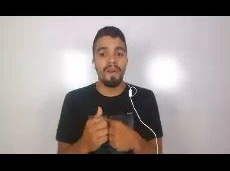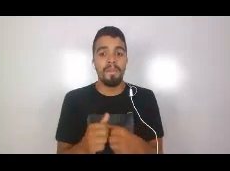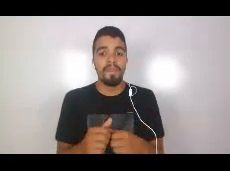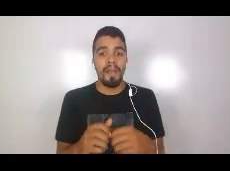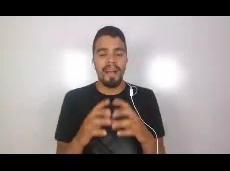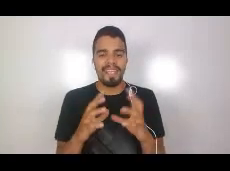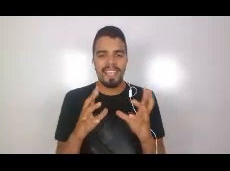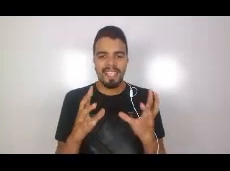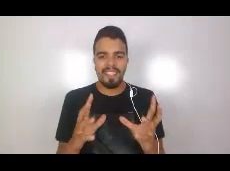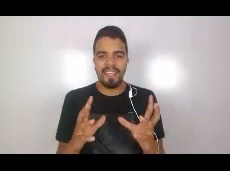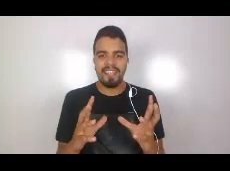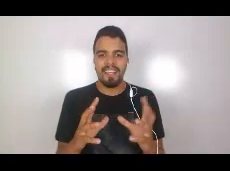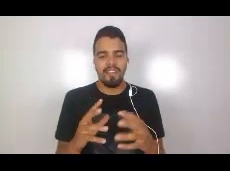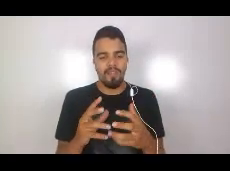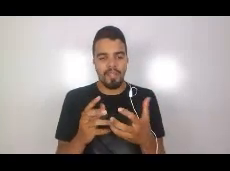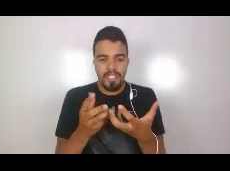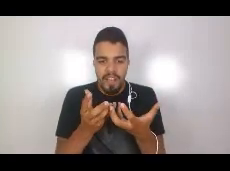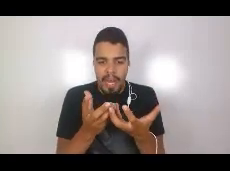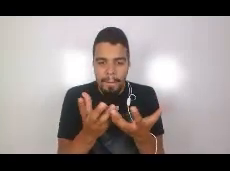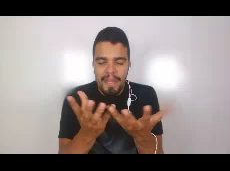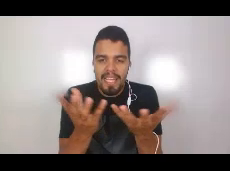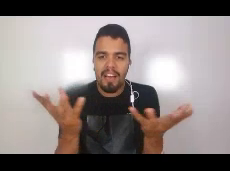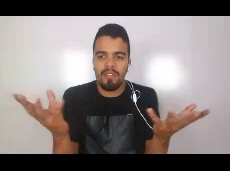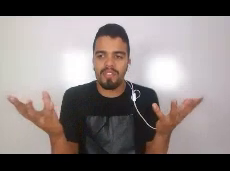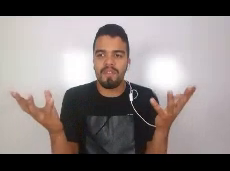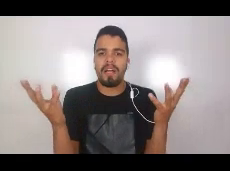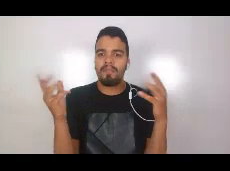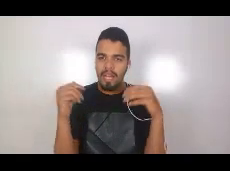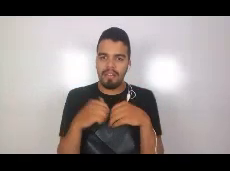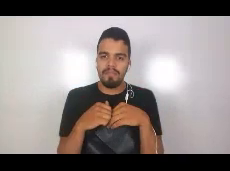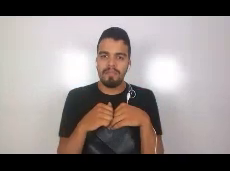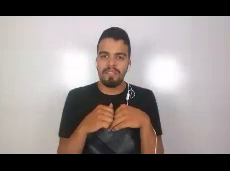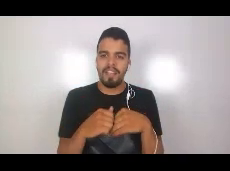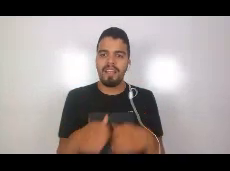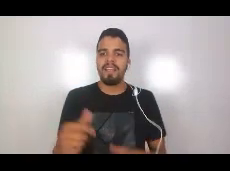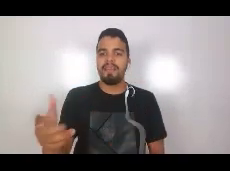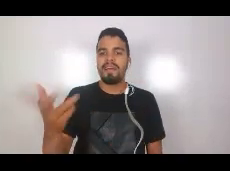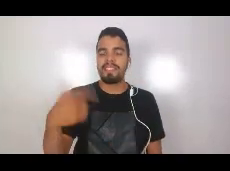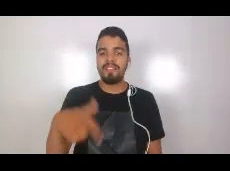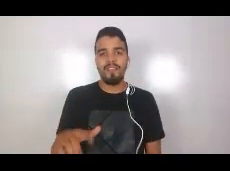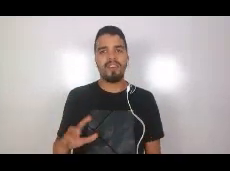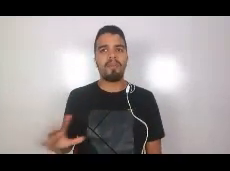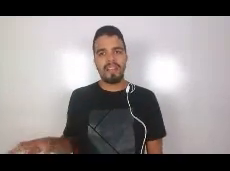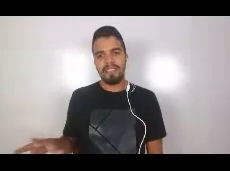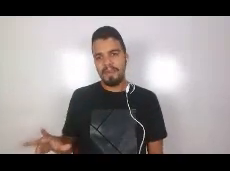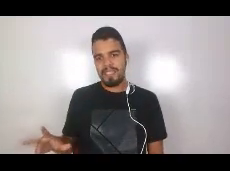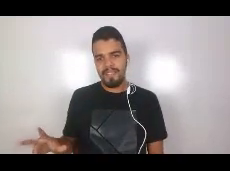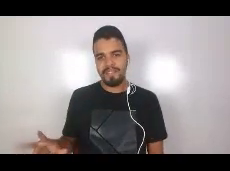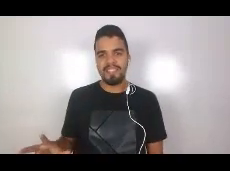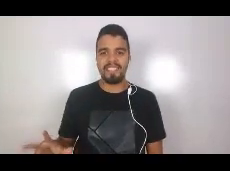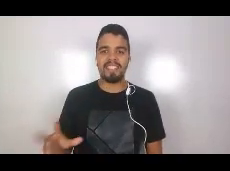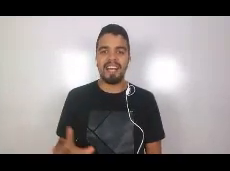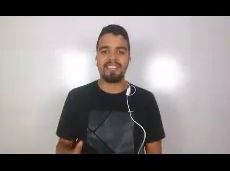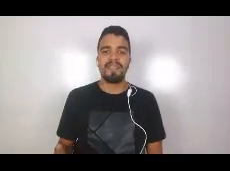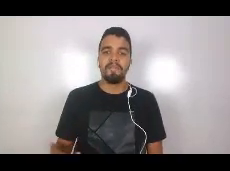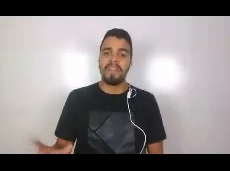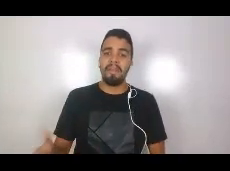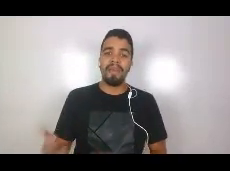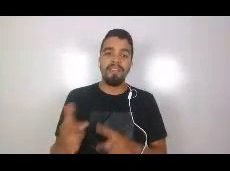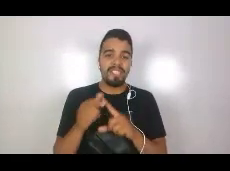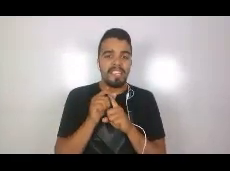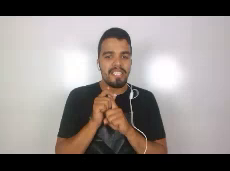histórico, mas aqui o objetivo é ampliar o nosso vocabulário, né? Mas são vocabulários específicos. Nesse